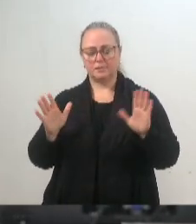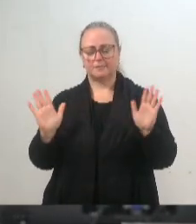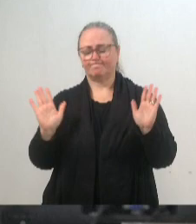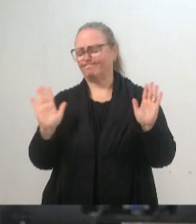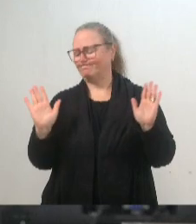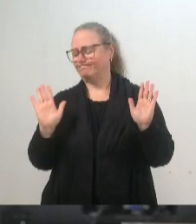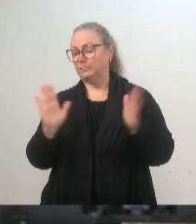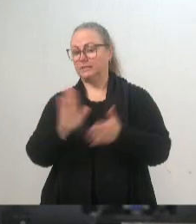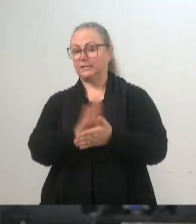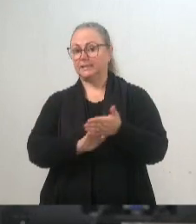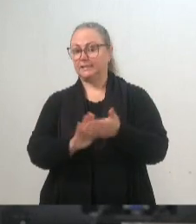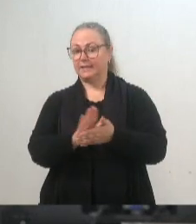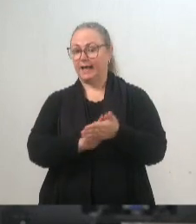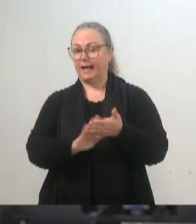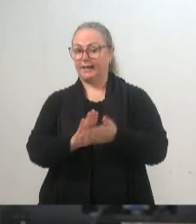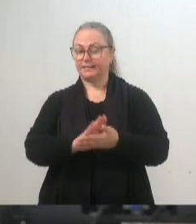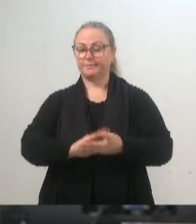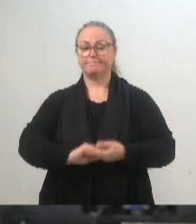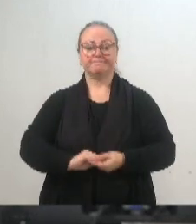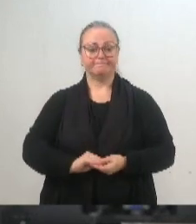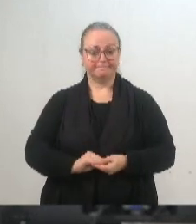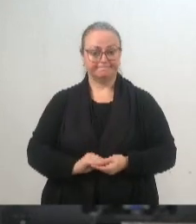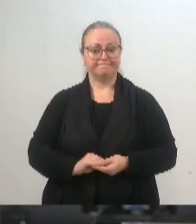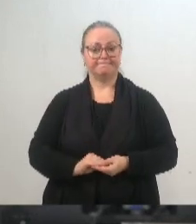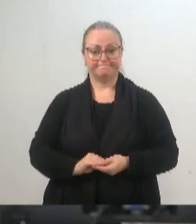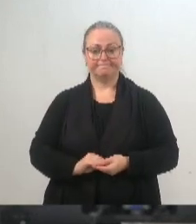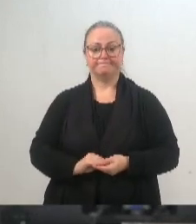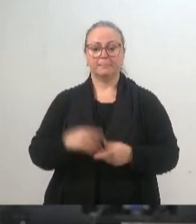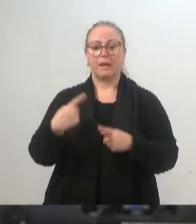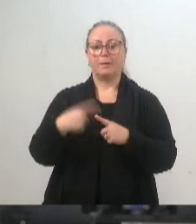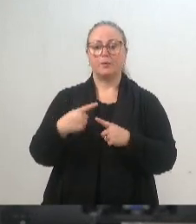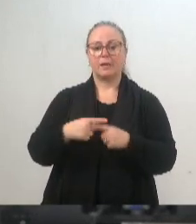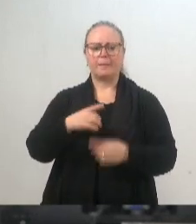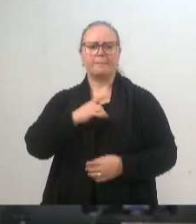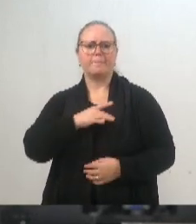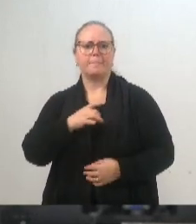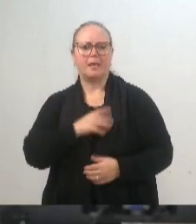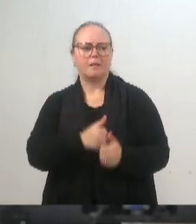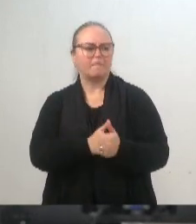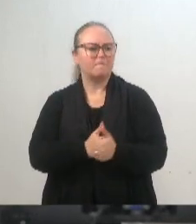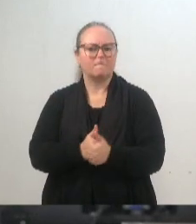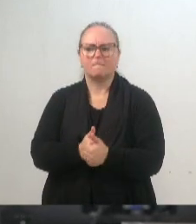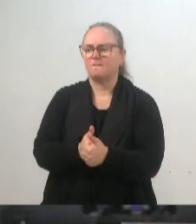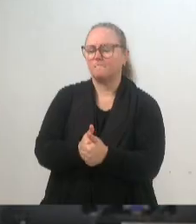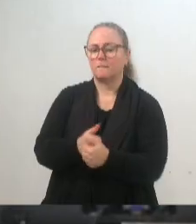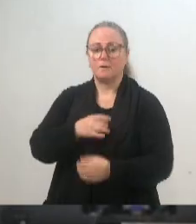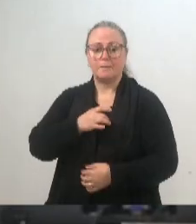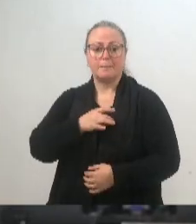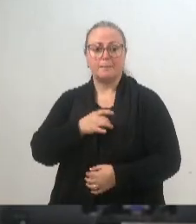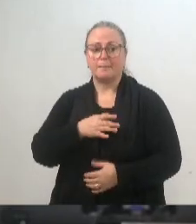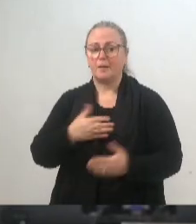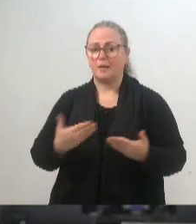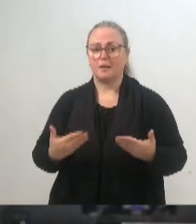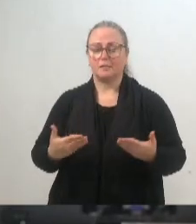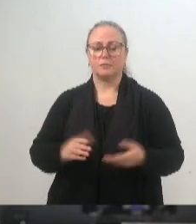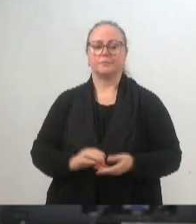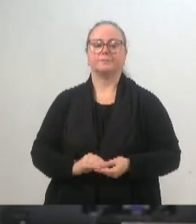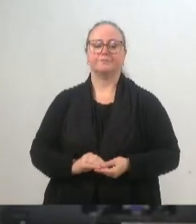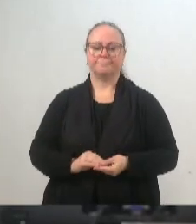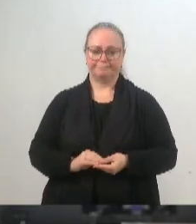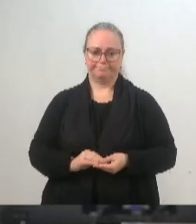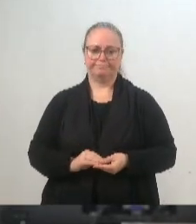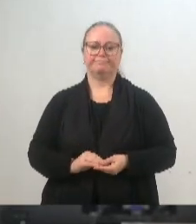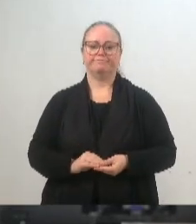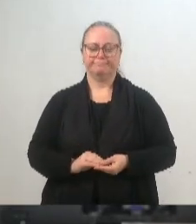existem pessoas que têm medo de falar, medo por perseguição. E isso está claro no caso